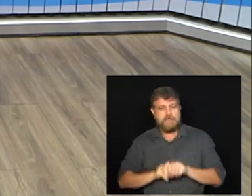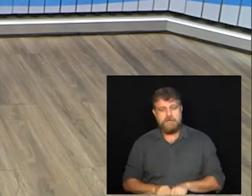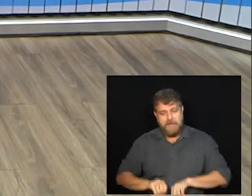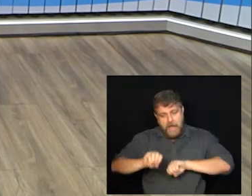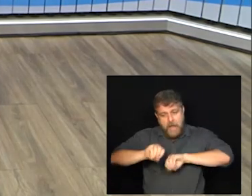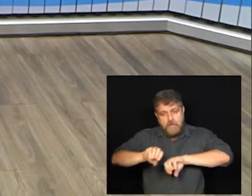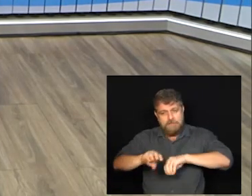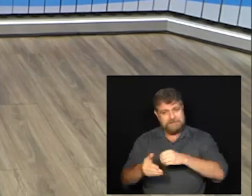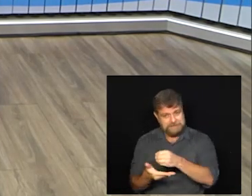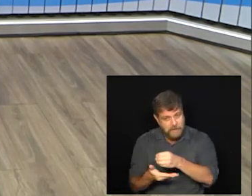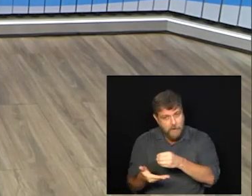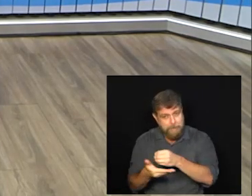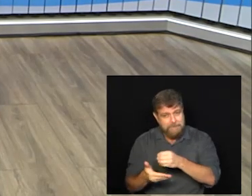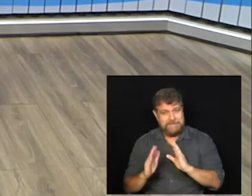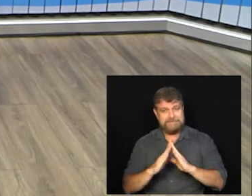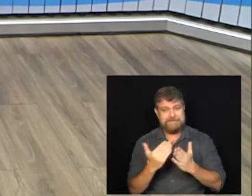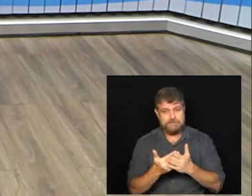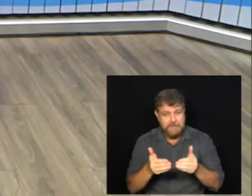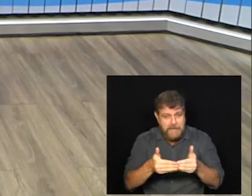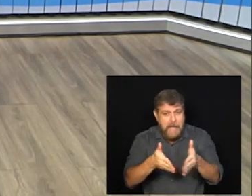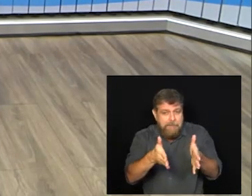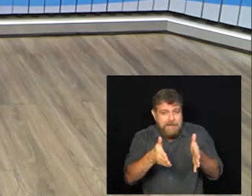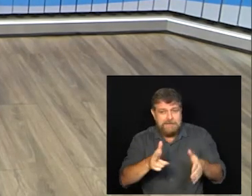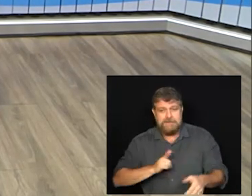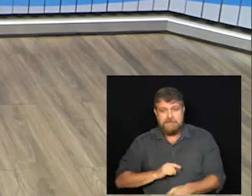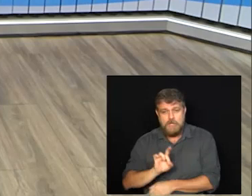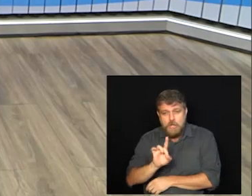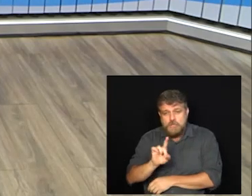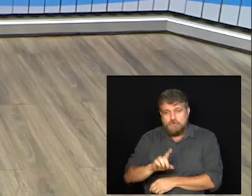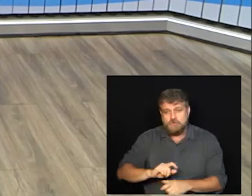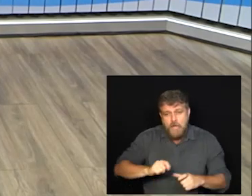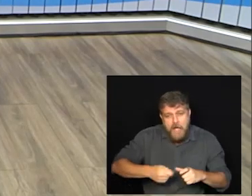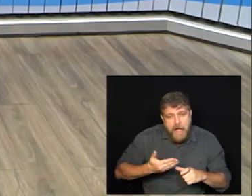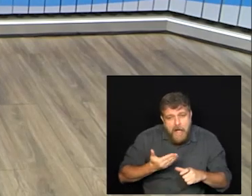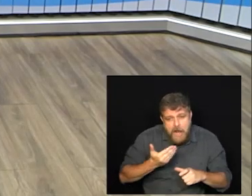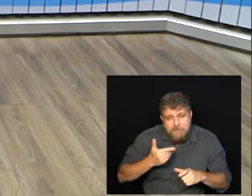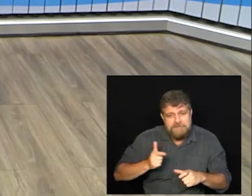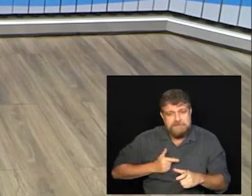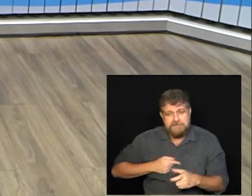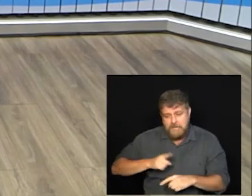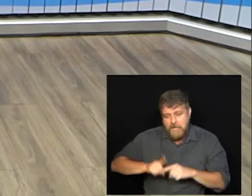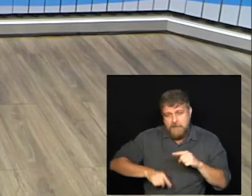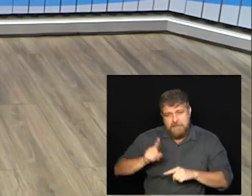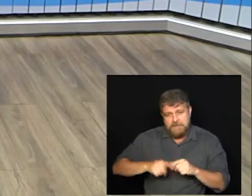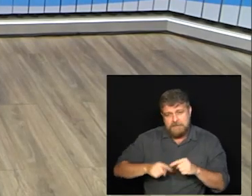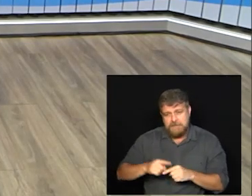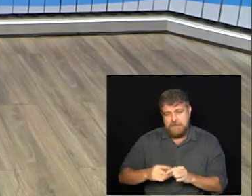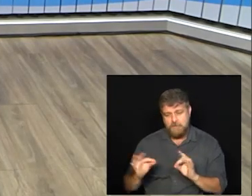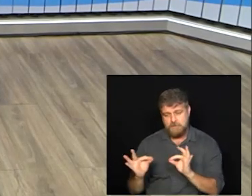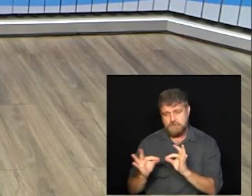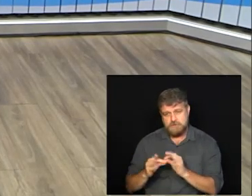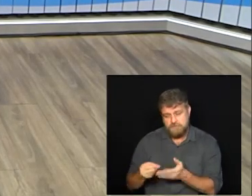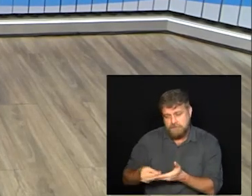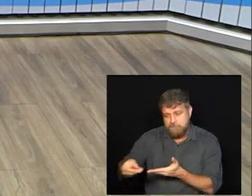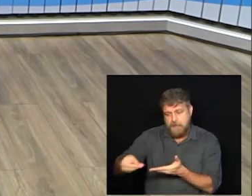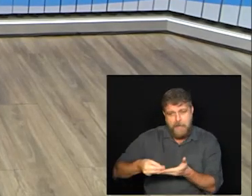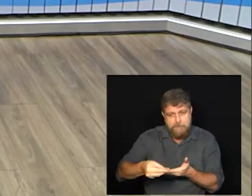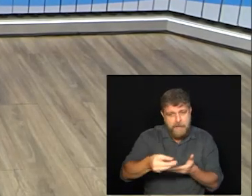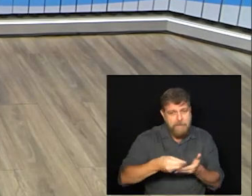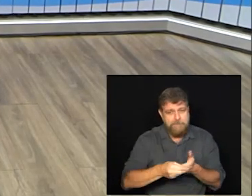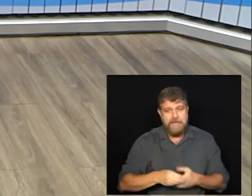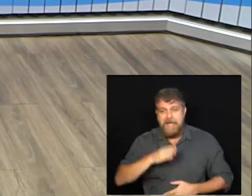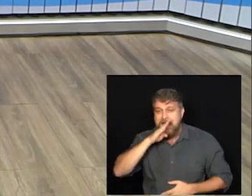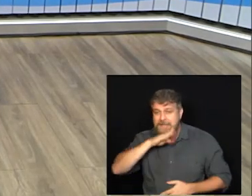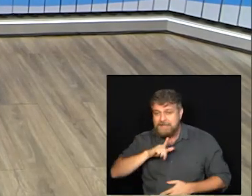educação básica no estado, escolas abertas apenas para alimentação, distribuição de materiais e chips. Hoje à tarde tem